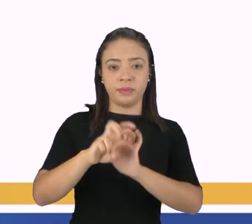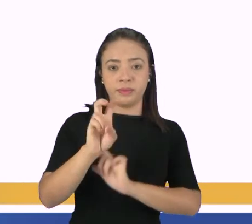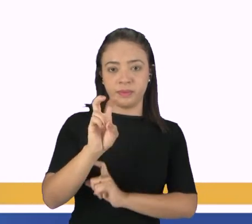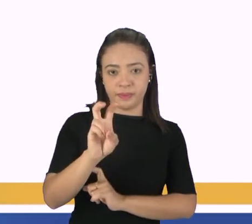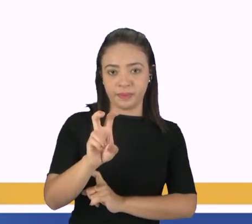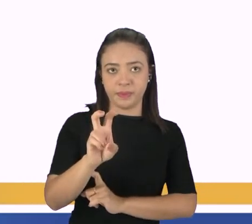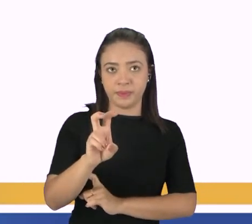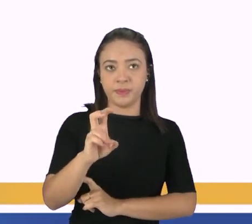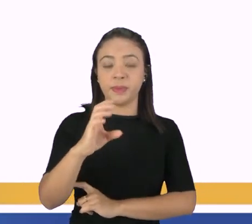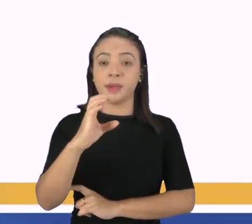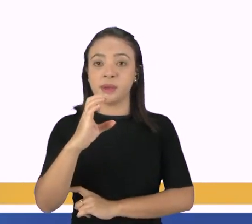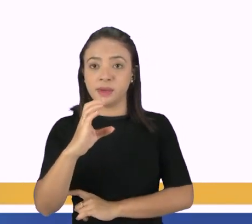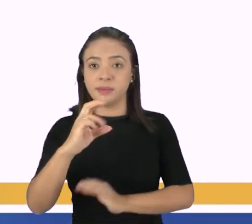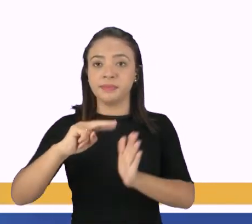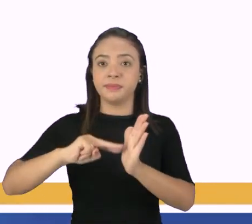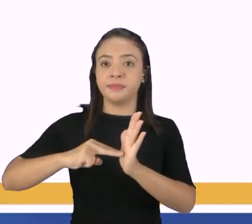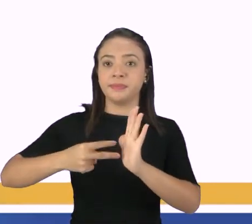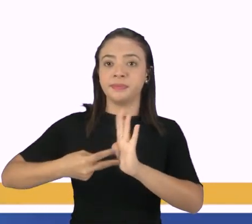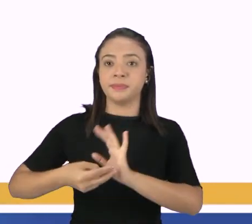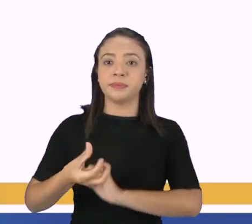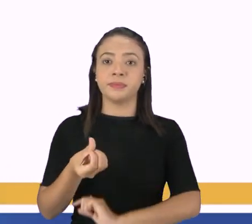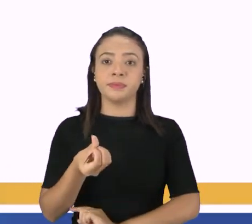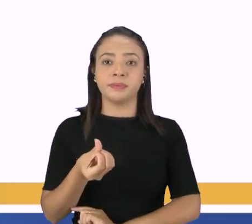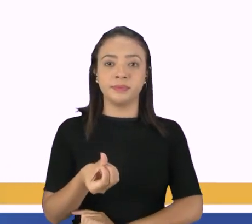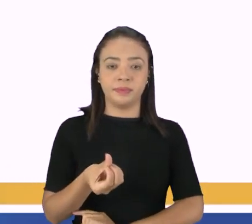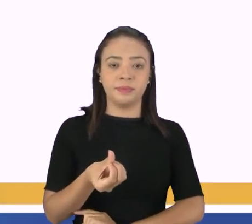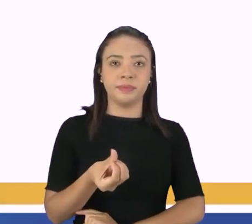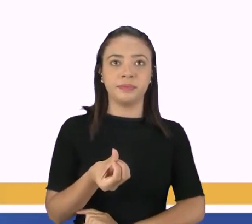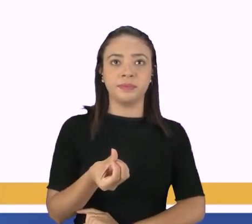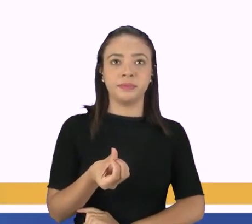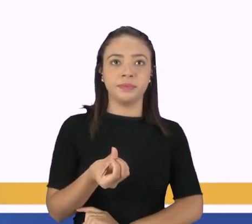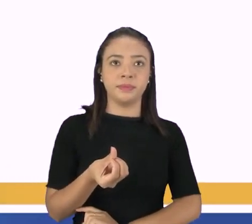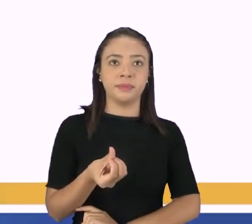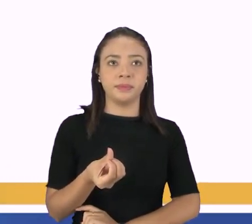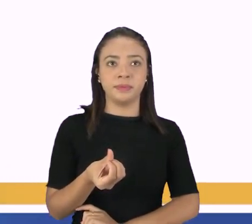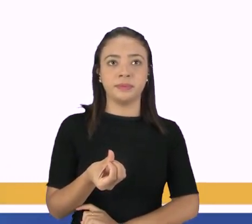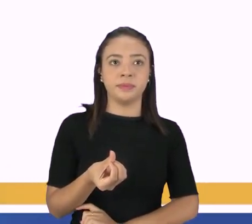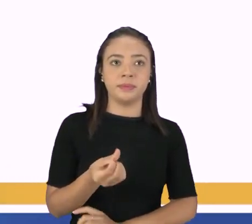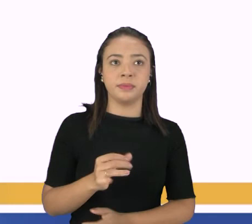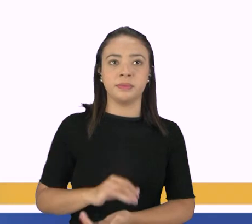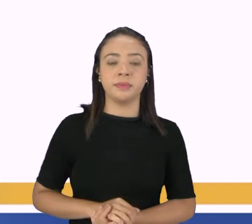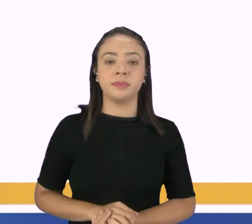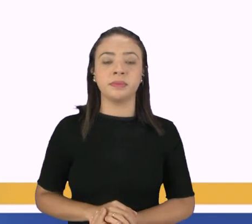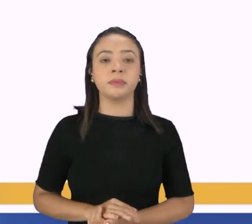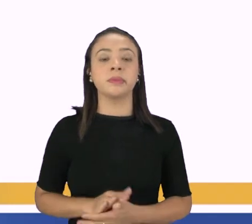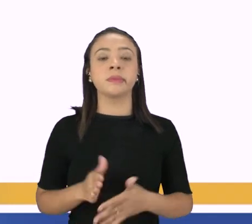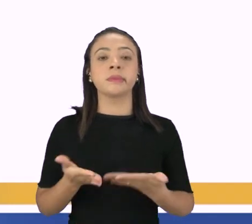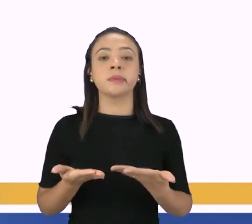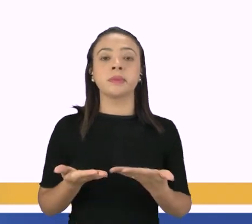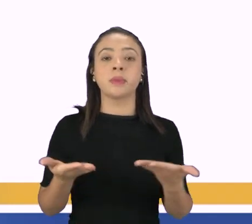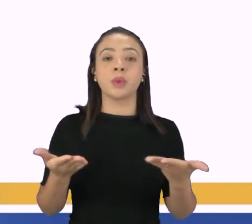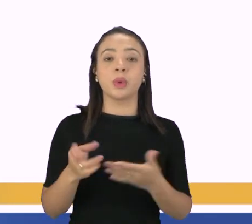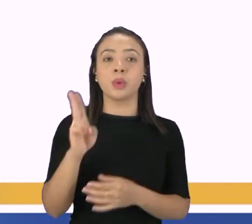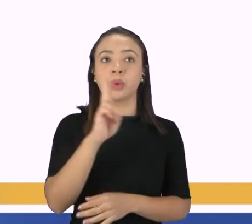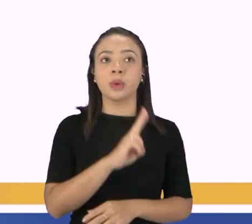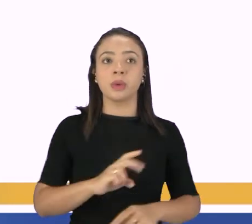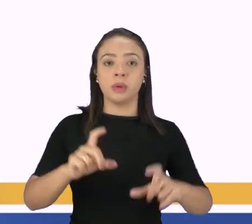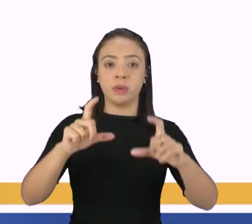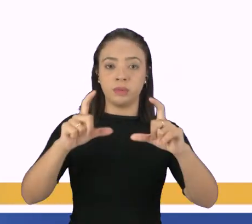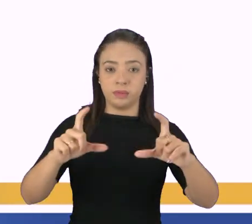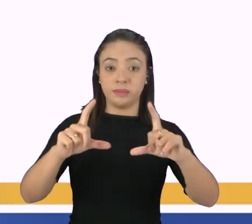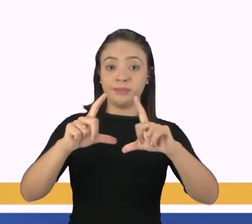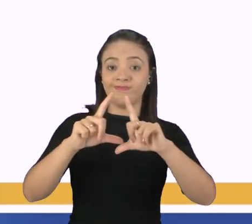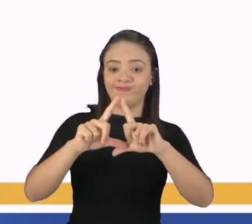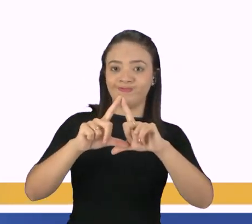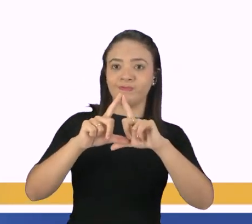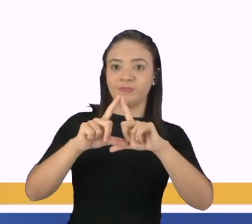quem acompanha o x, e o c, que é o termo independente, é igual a 6 positivo. Então, vamos primeiramente encontrar o delta aí, né,